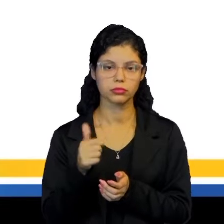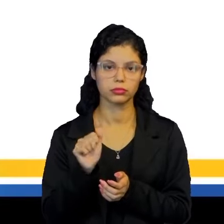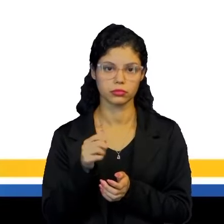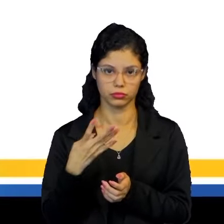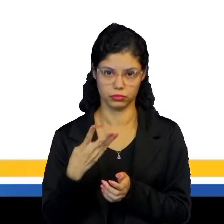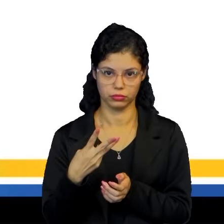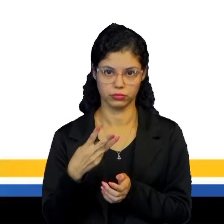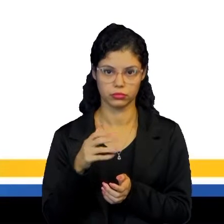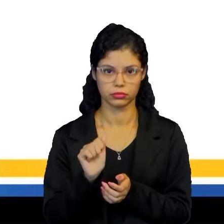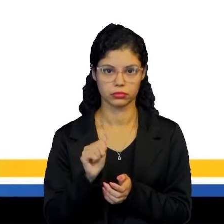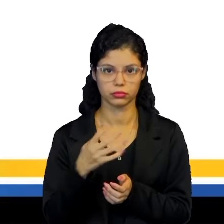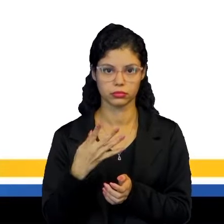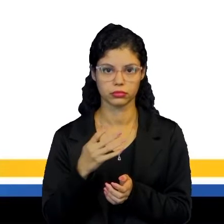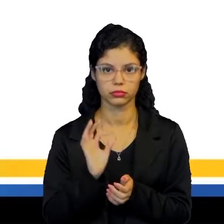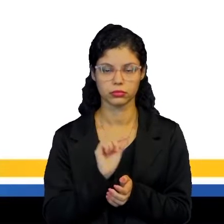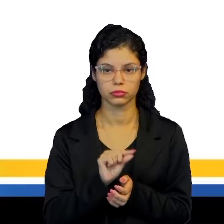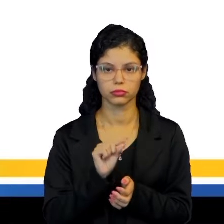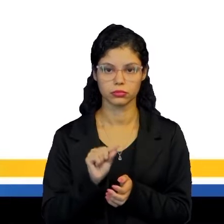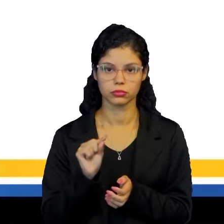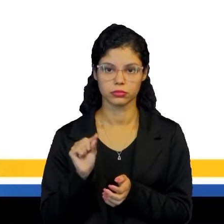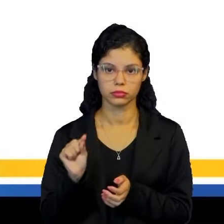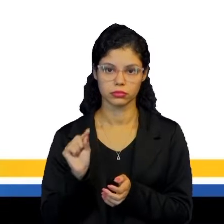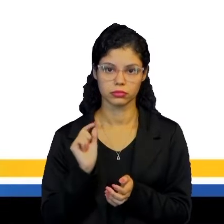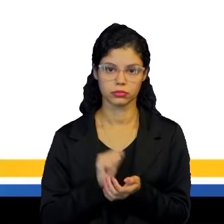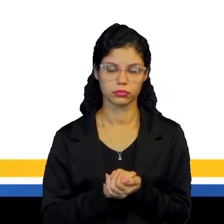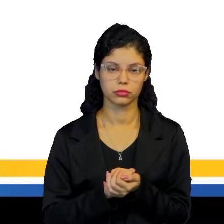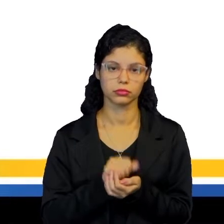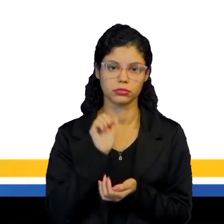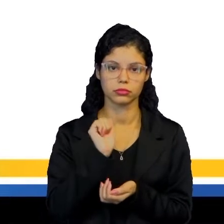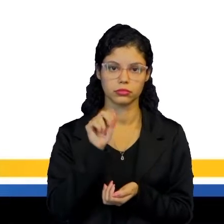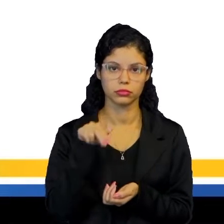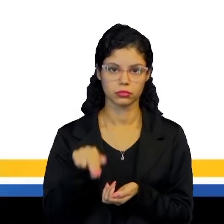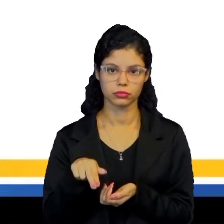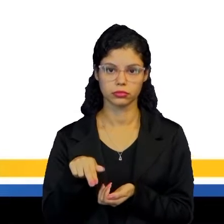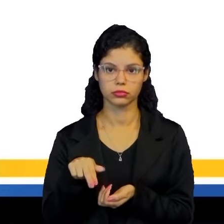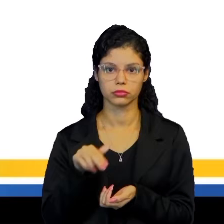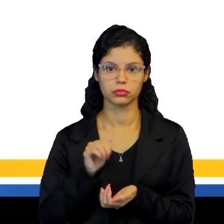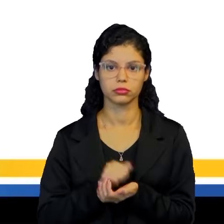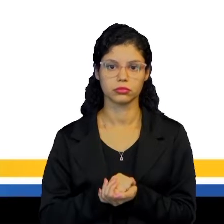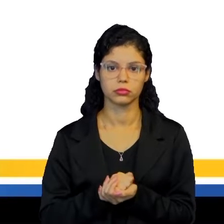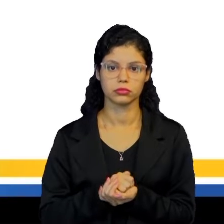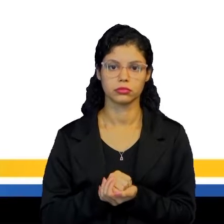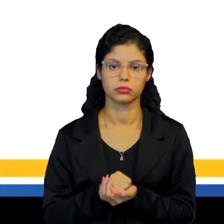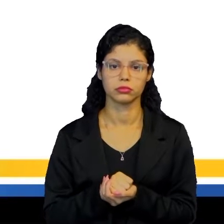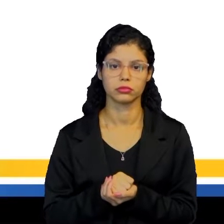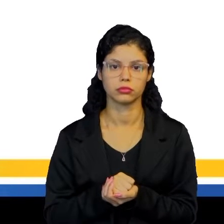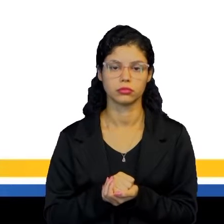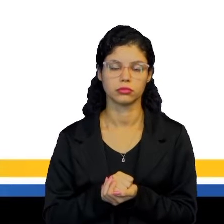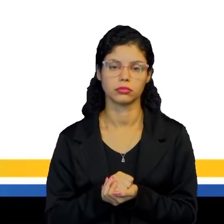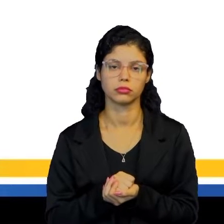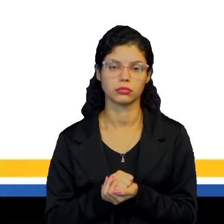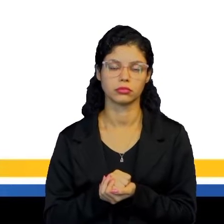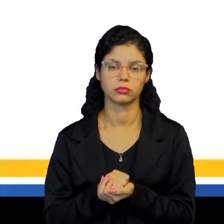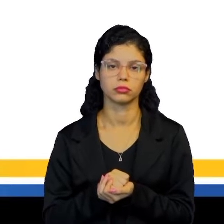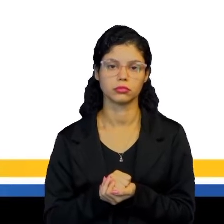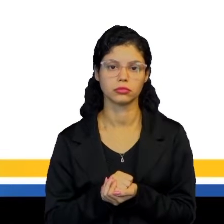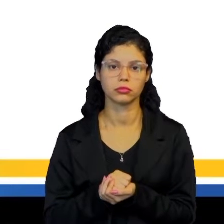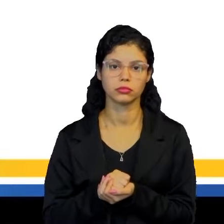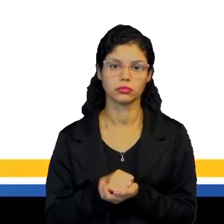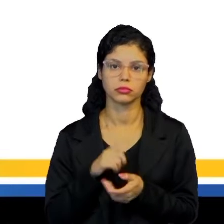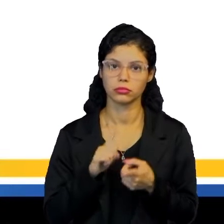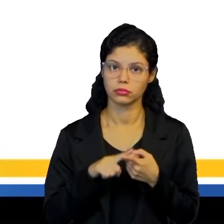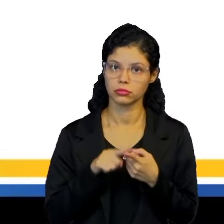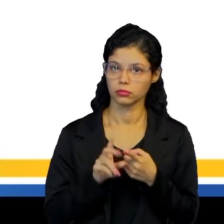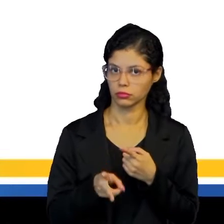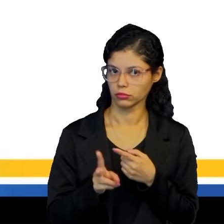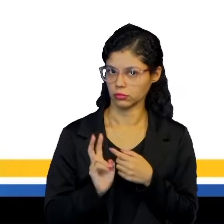o A3, reticência quer dizer infinitamente, tá? Vamos partir para o infinito, o AN, porque ele